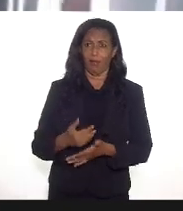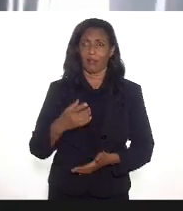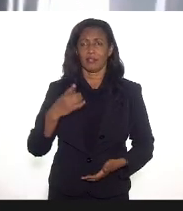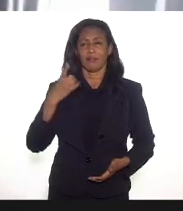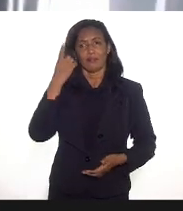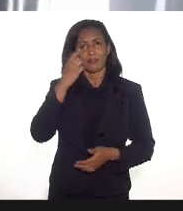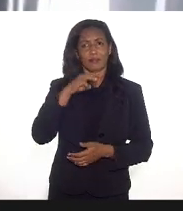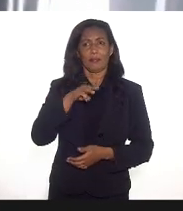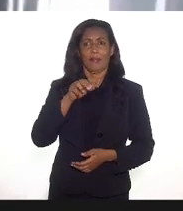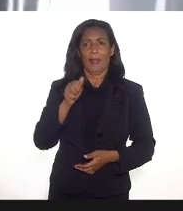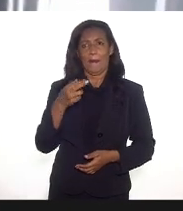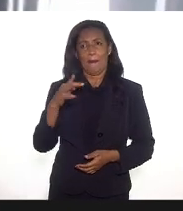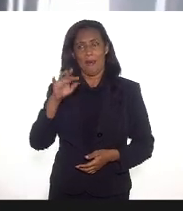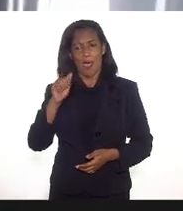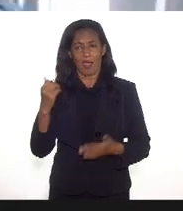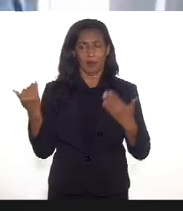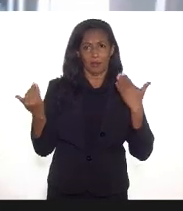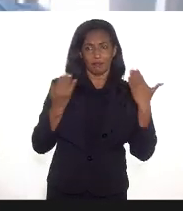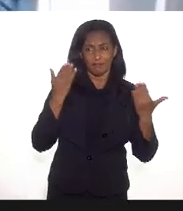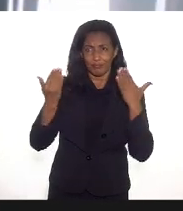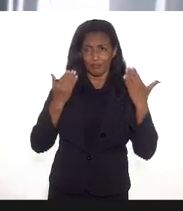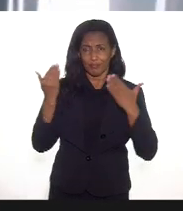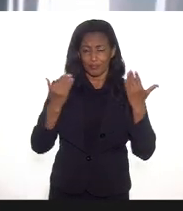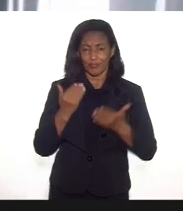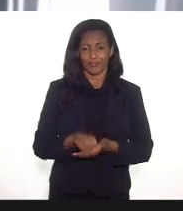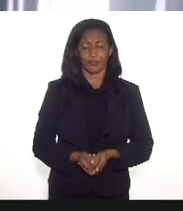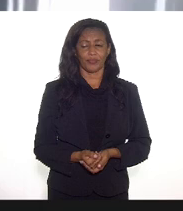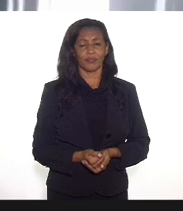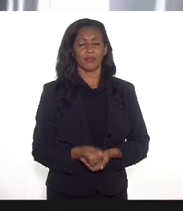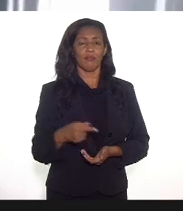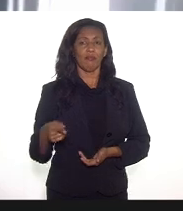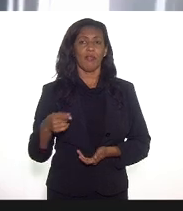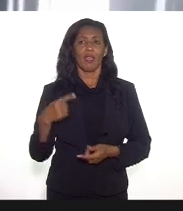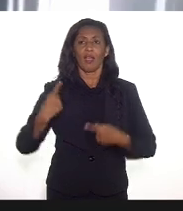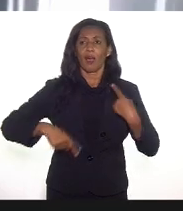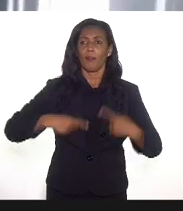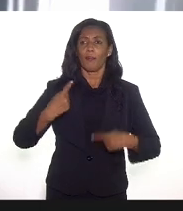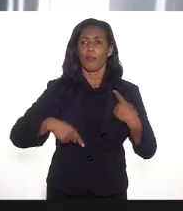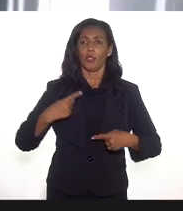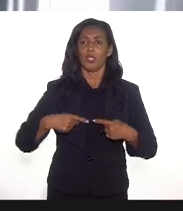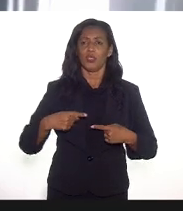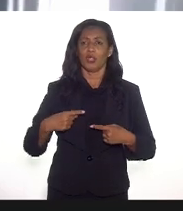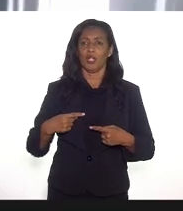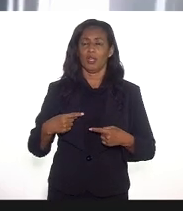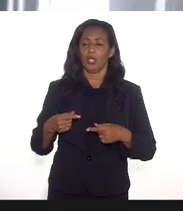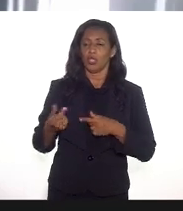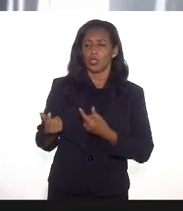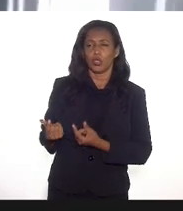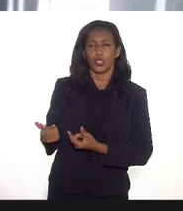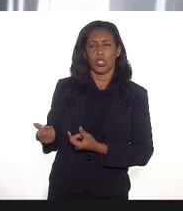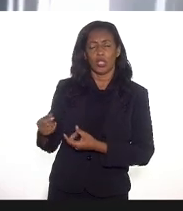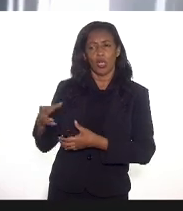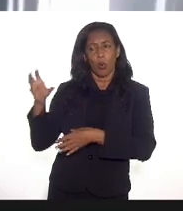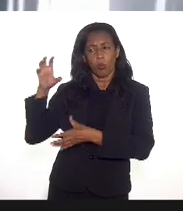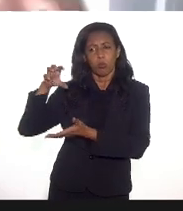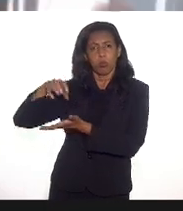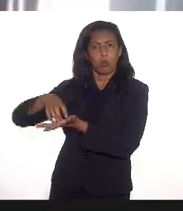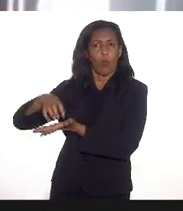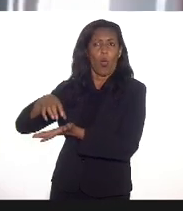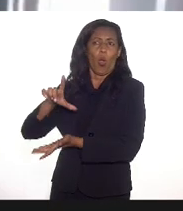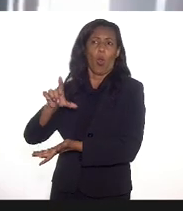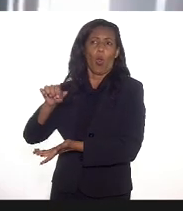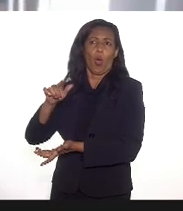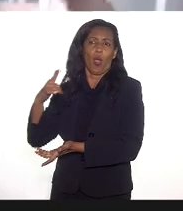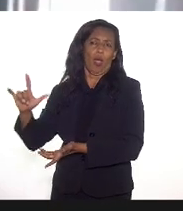em relação à praticamente supressão da política de conteúdo local que era praticada pela Petrobras e que foi